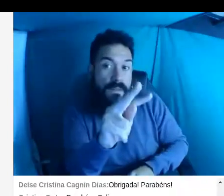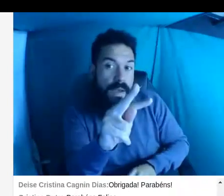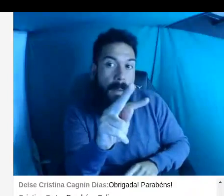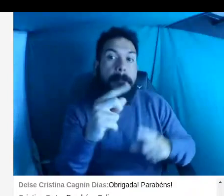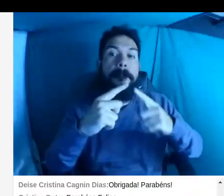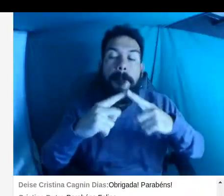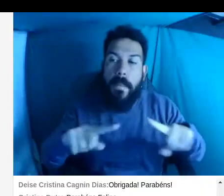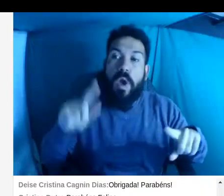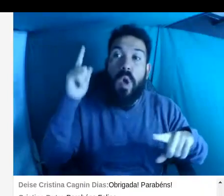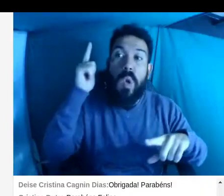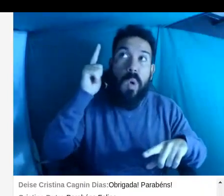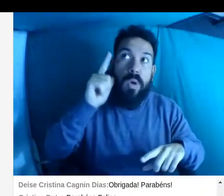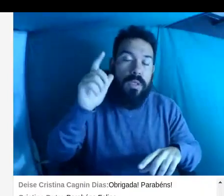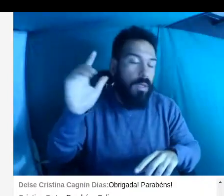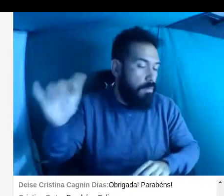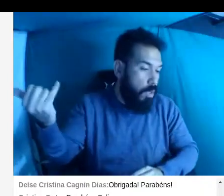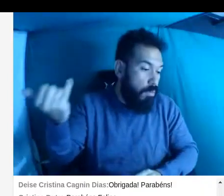a ver.